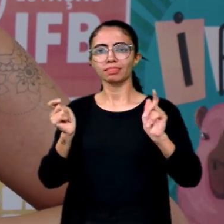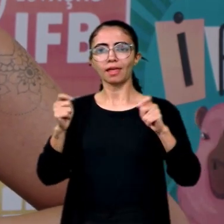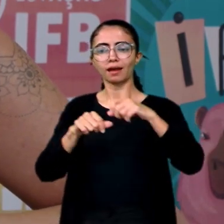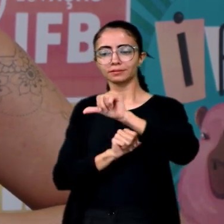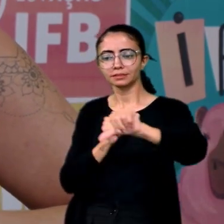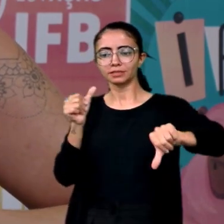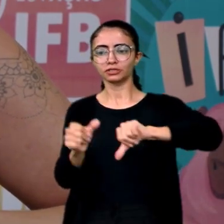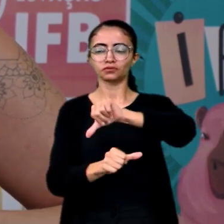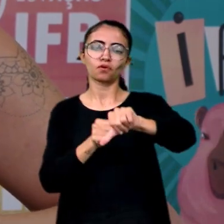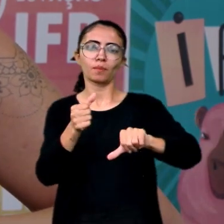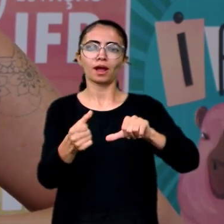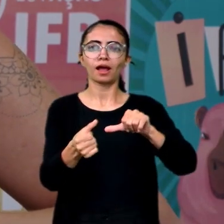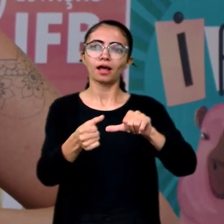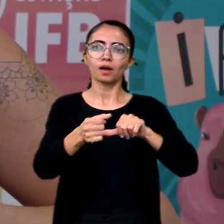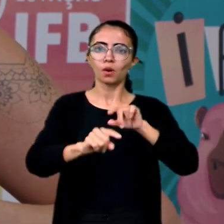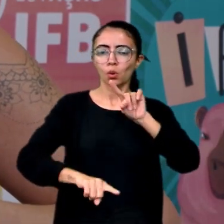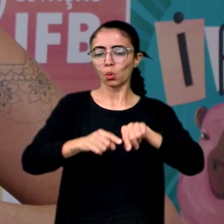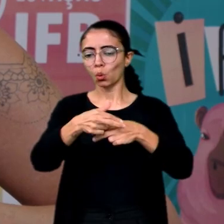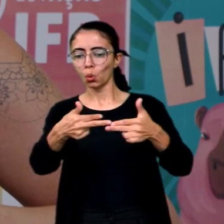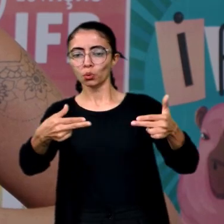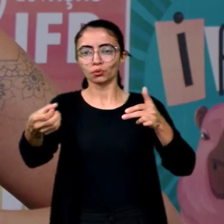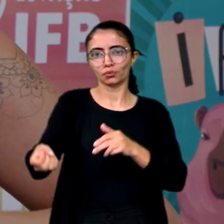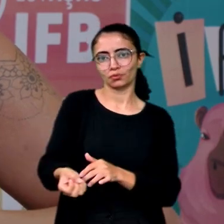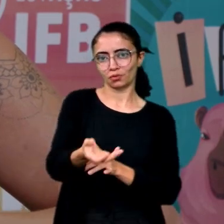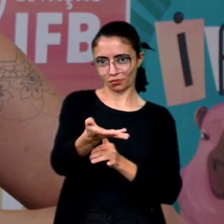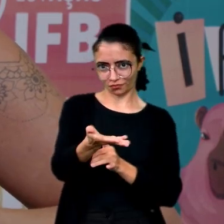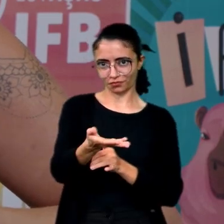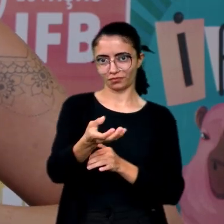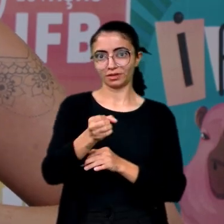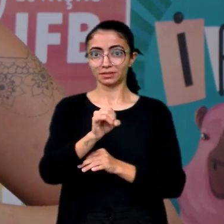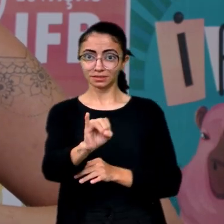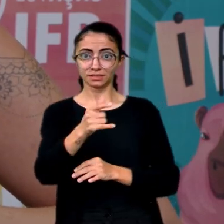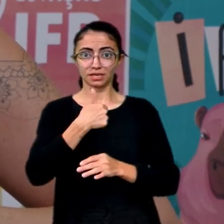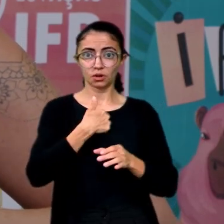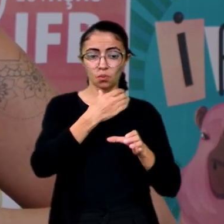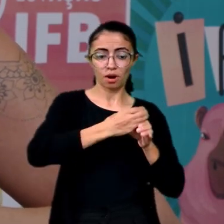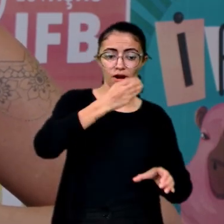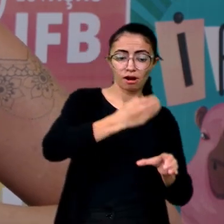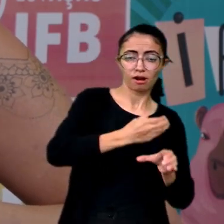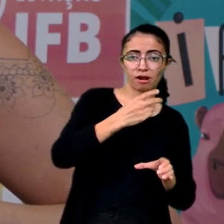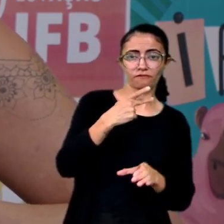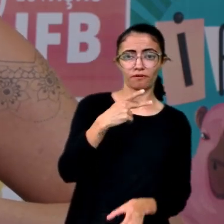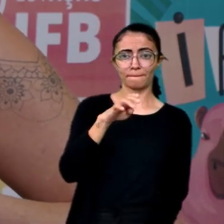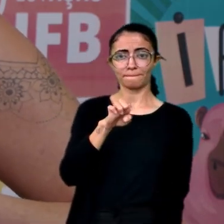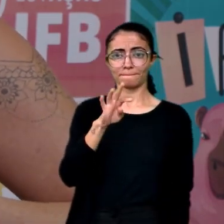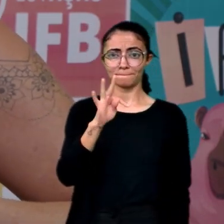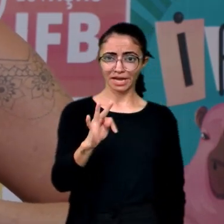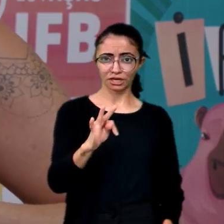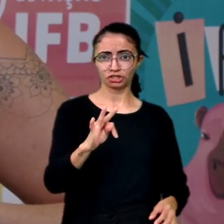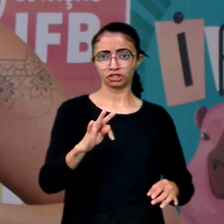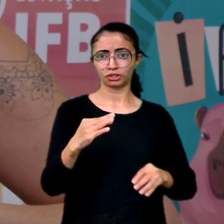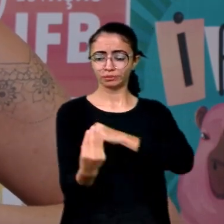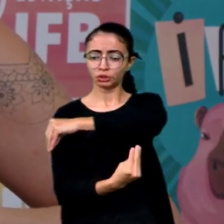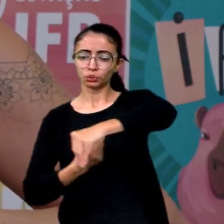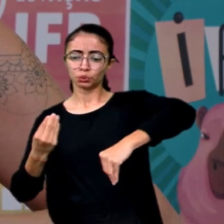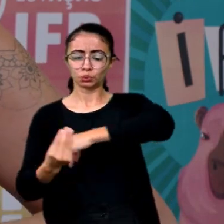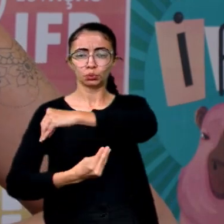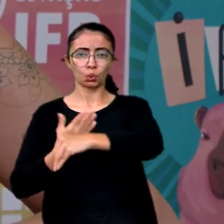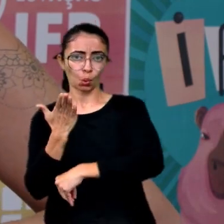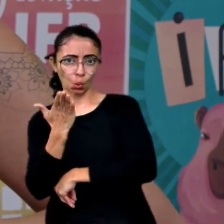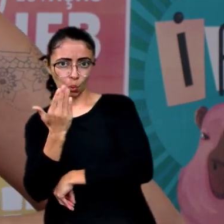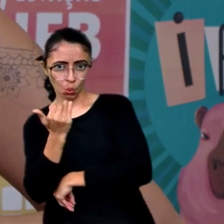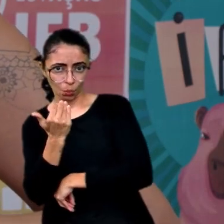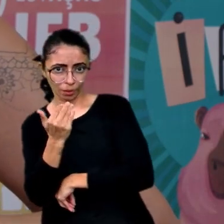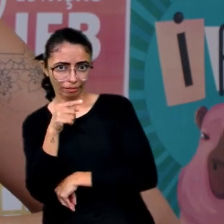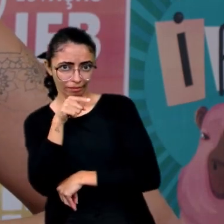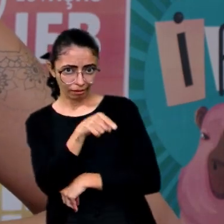eu jogo uma garrafa PET junto com o resto de comida, aquela garrafa PET que poderia ser transformada na